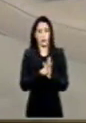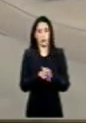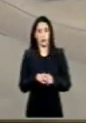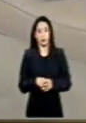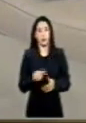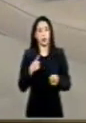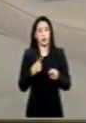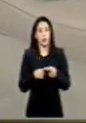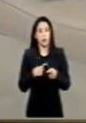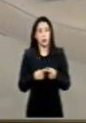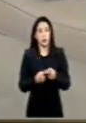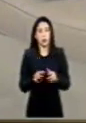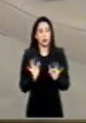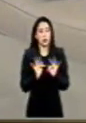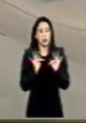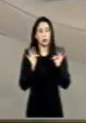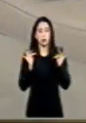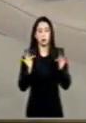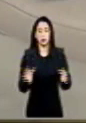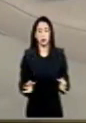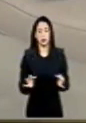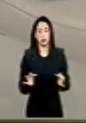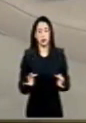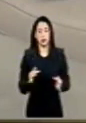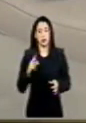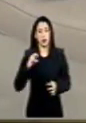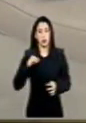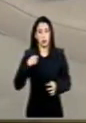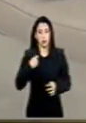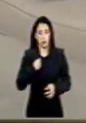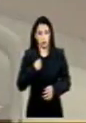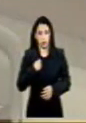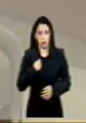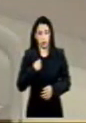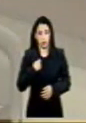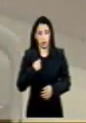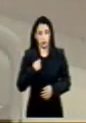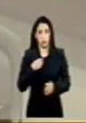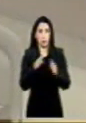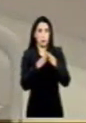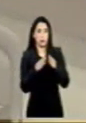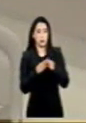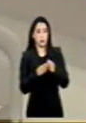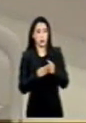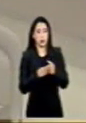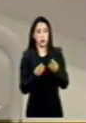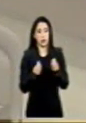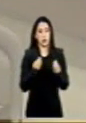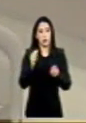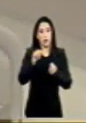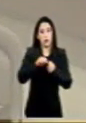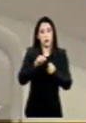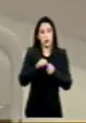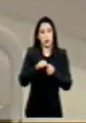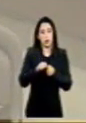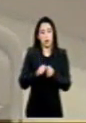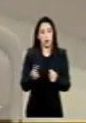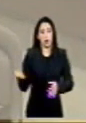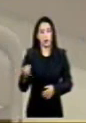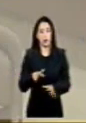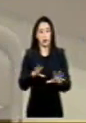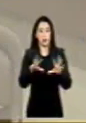porque é muito simples para o delegado solicitar essa medida contra os policiais, sendo que as ordens de missões